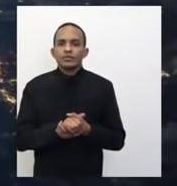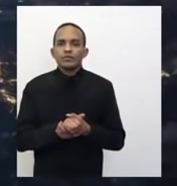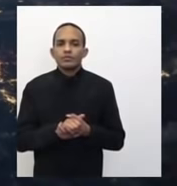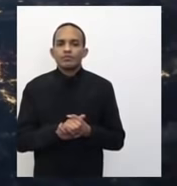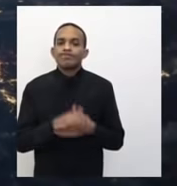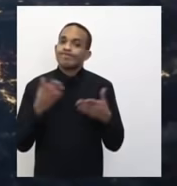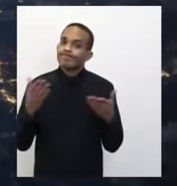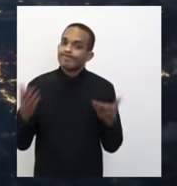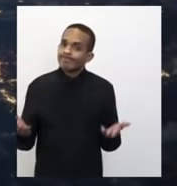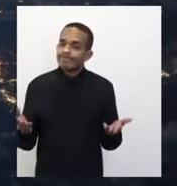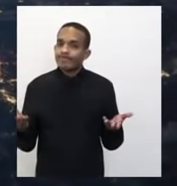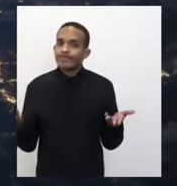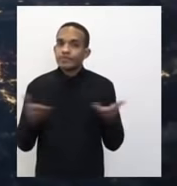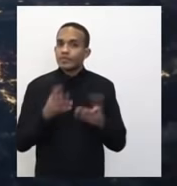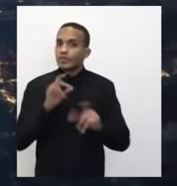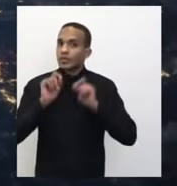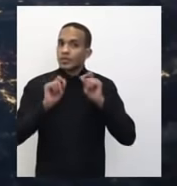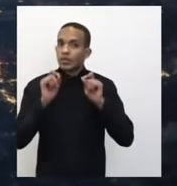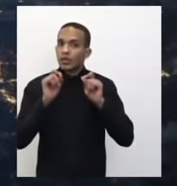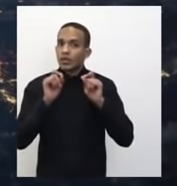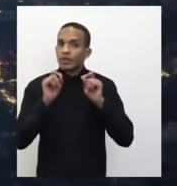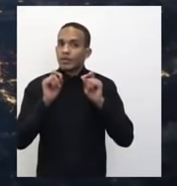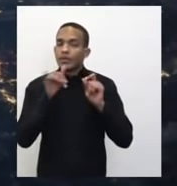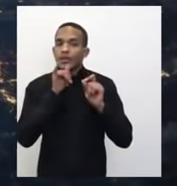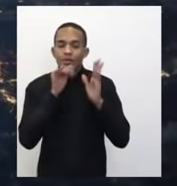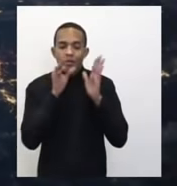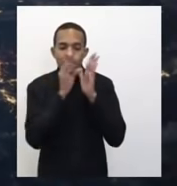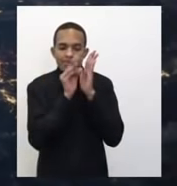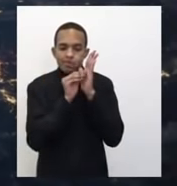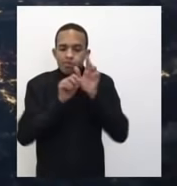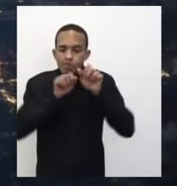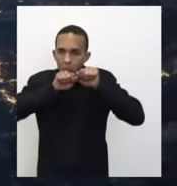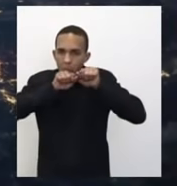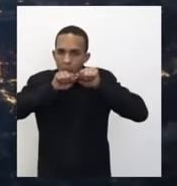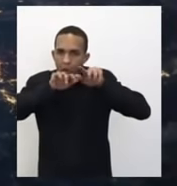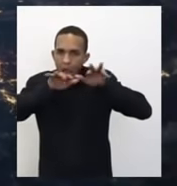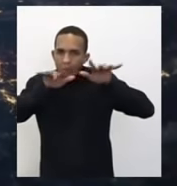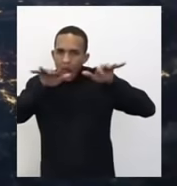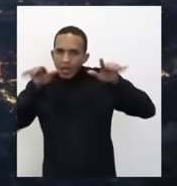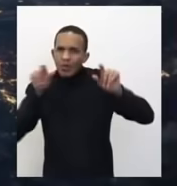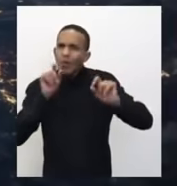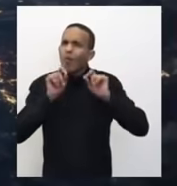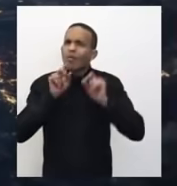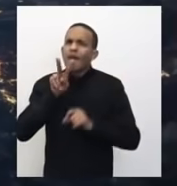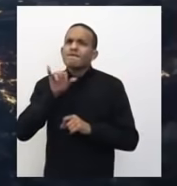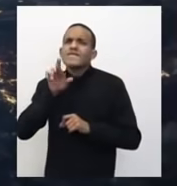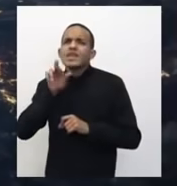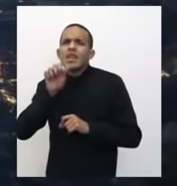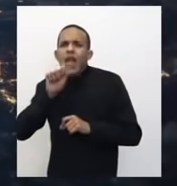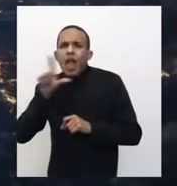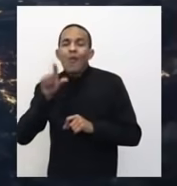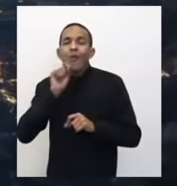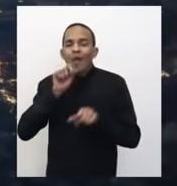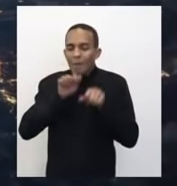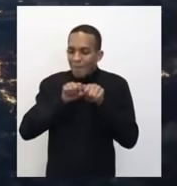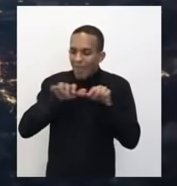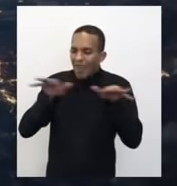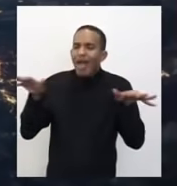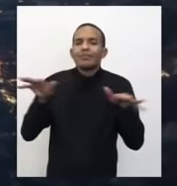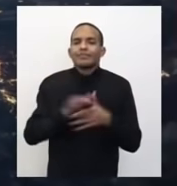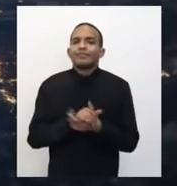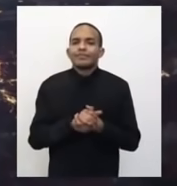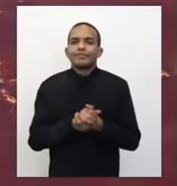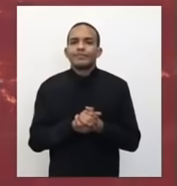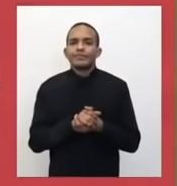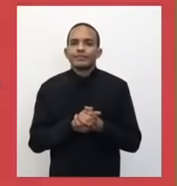E aí a gente entra no conteúdo viral. O que será que é um conteúdo viral, na verdade? Pode passar para o próximo, por